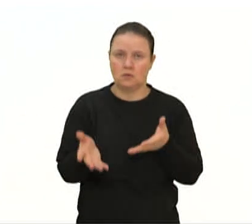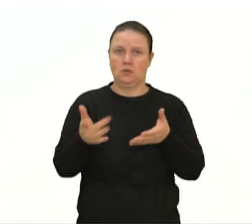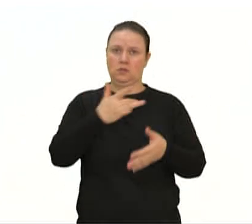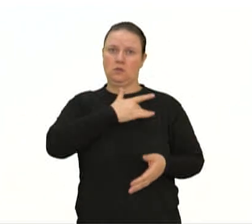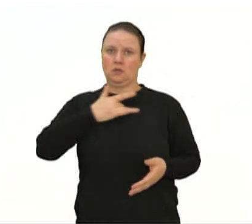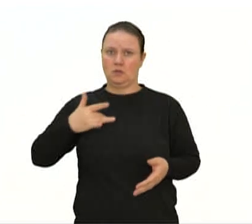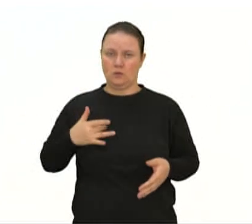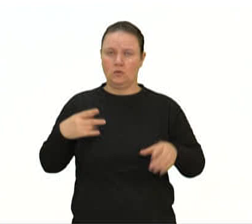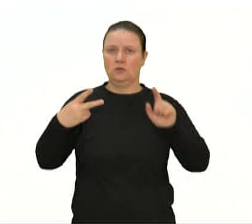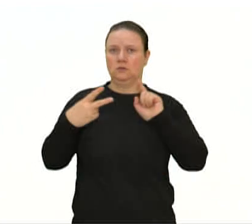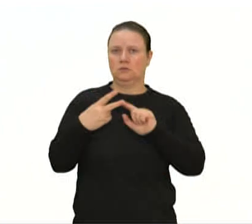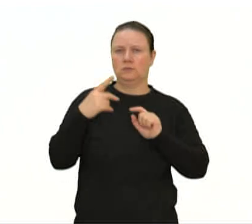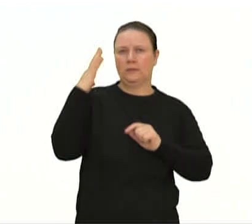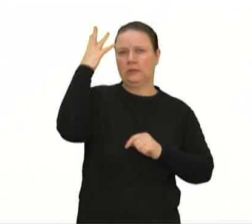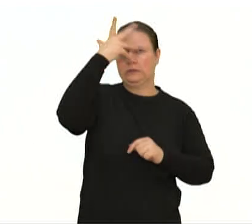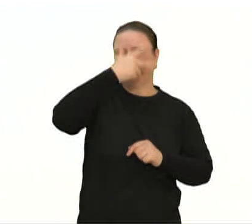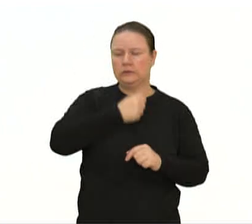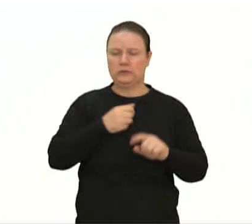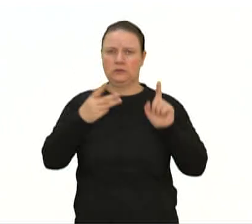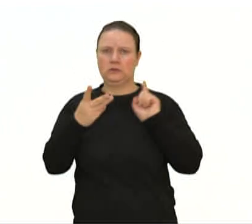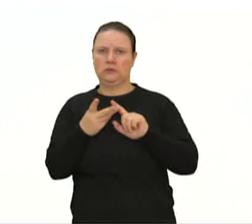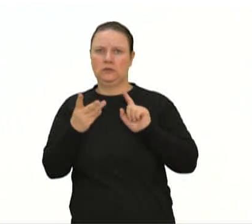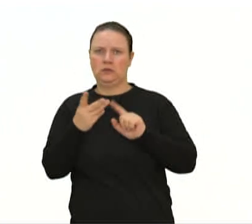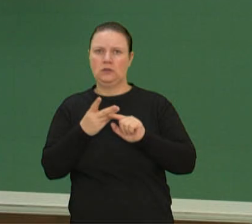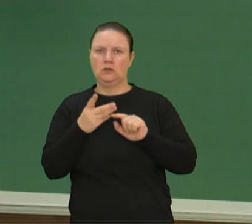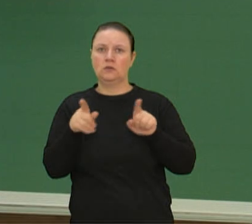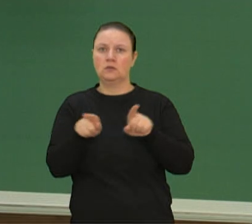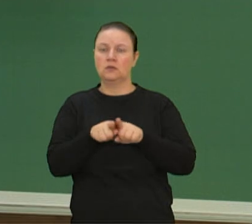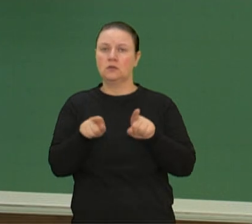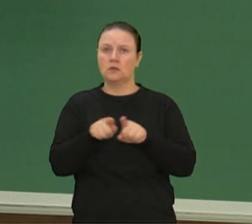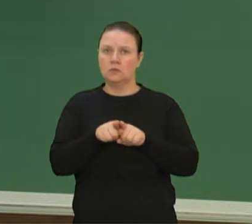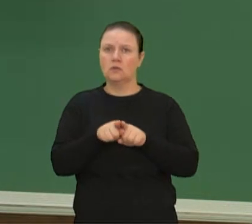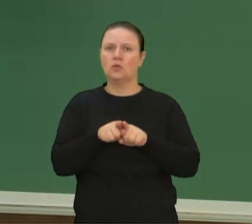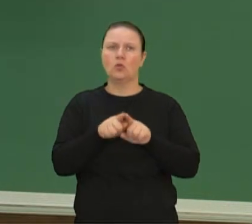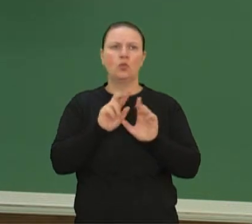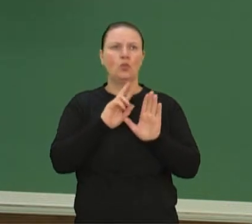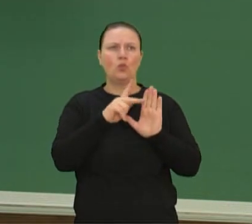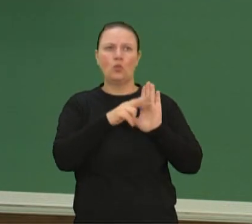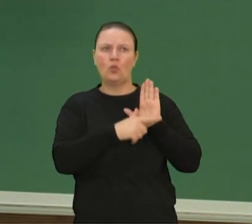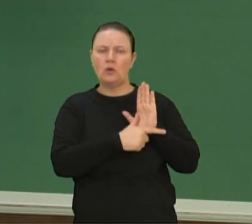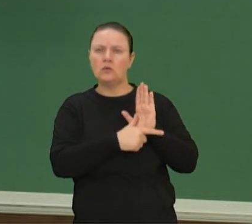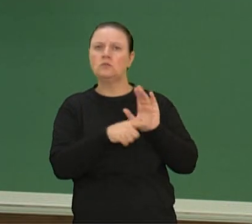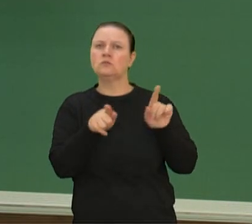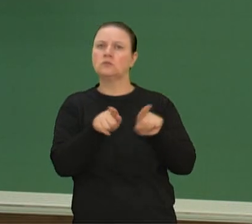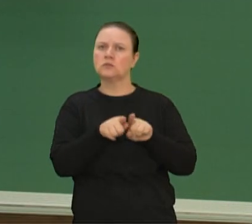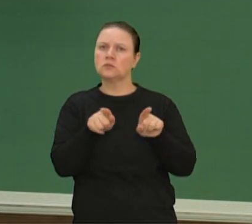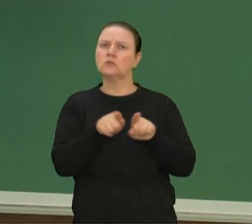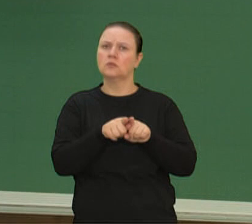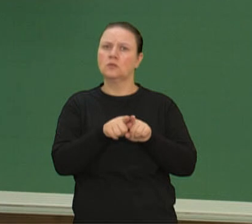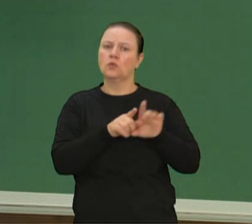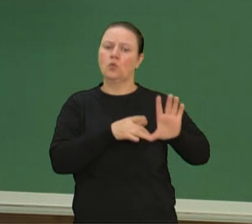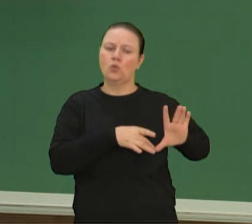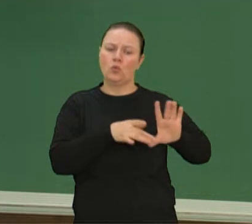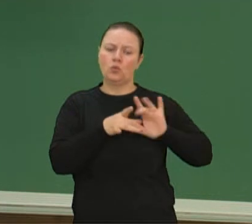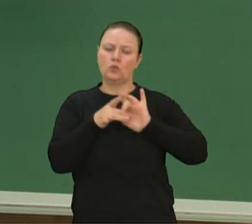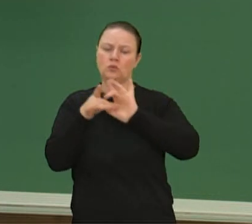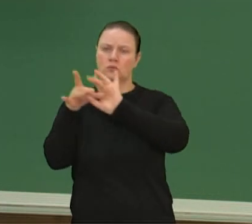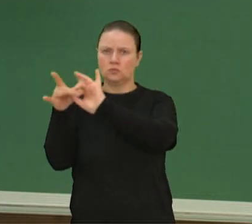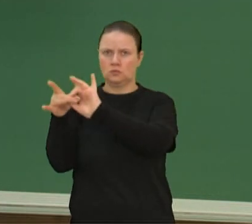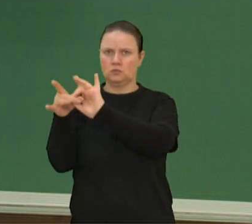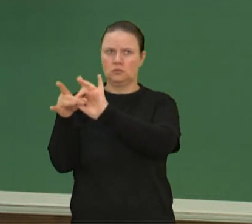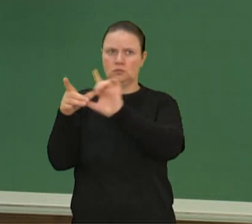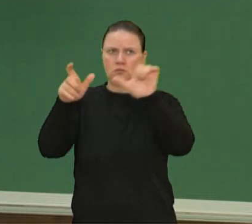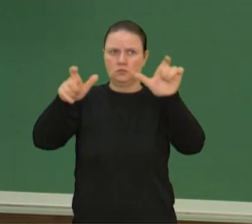produtos, a socialização, desempenho motor, reabilitação. Esses são alguns elementos que fazem parte do contexto de uma